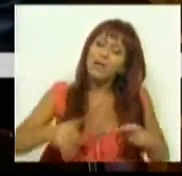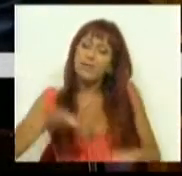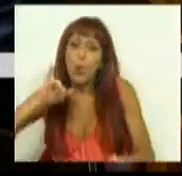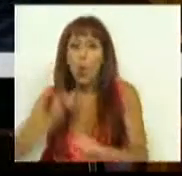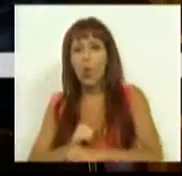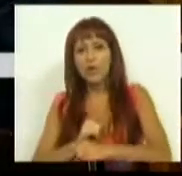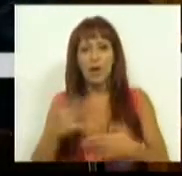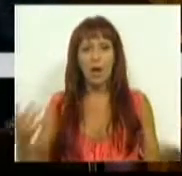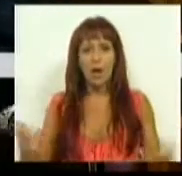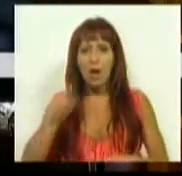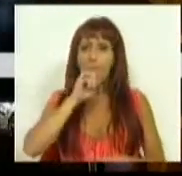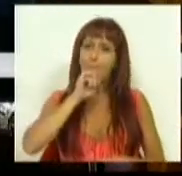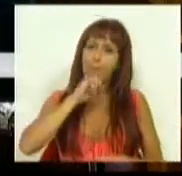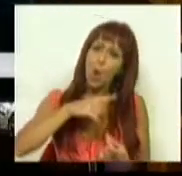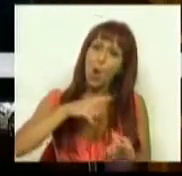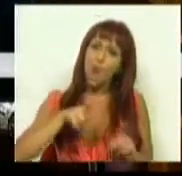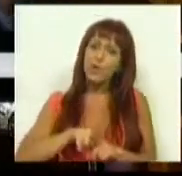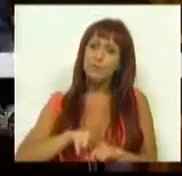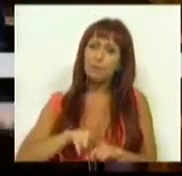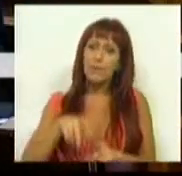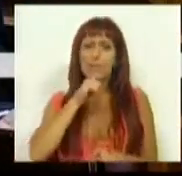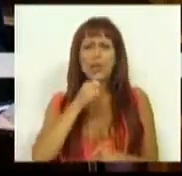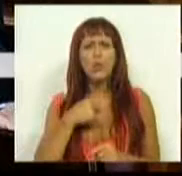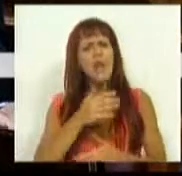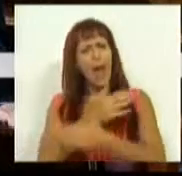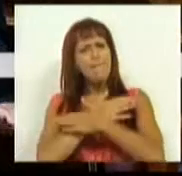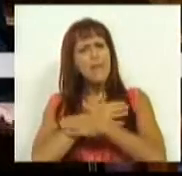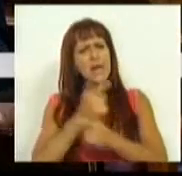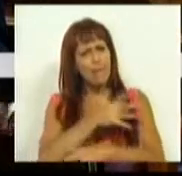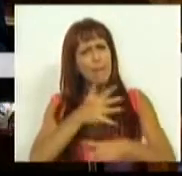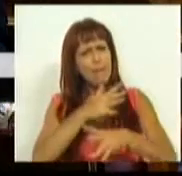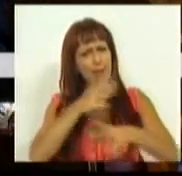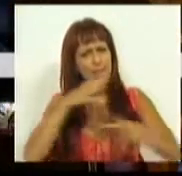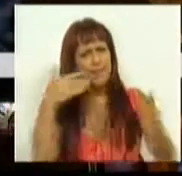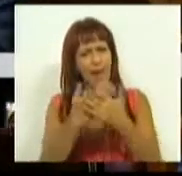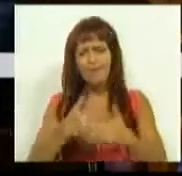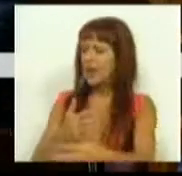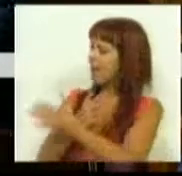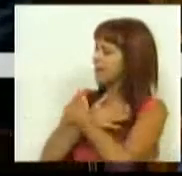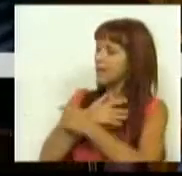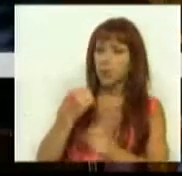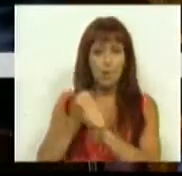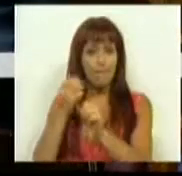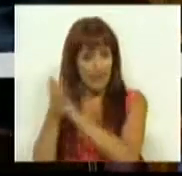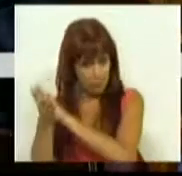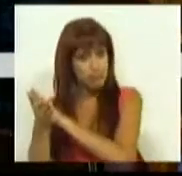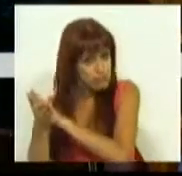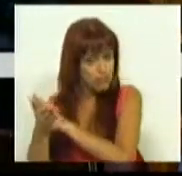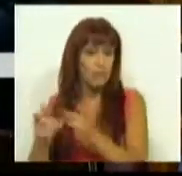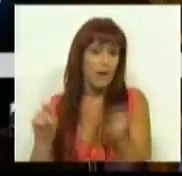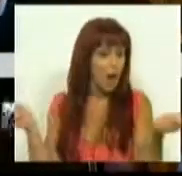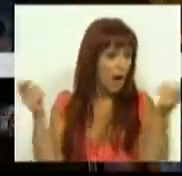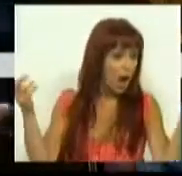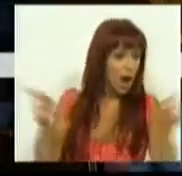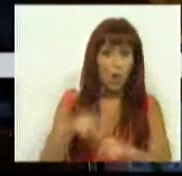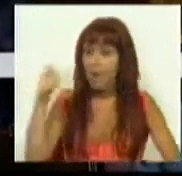alternativa, que pudesse ser uma medida amiga do crescimento, amiga do emprego, que